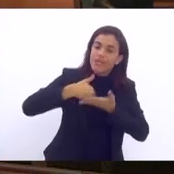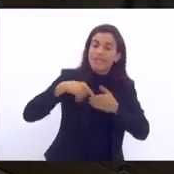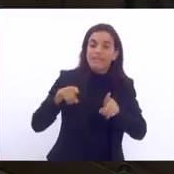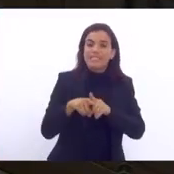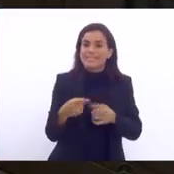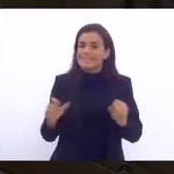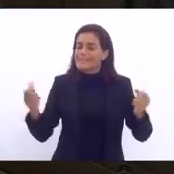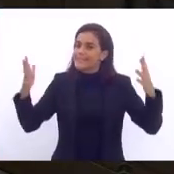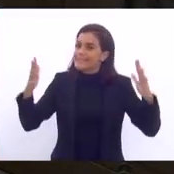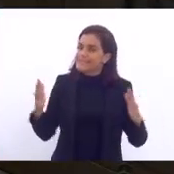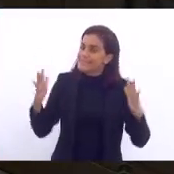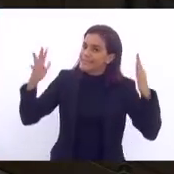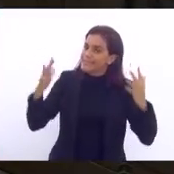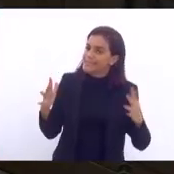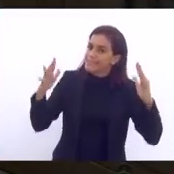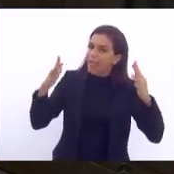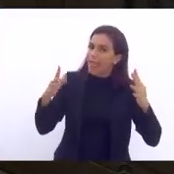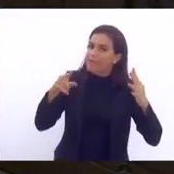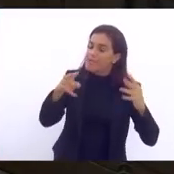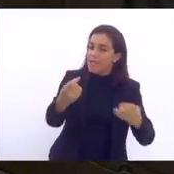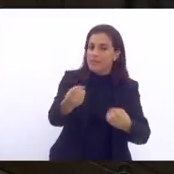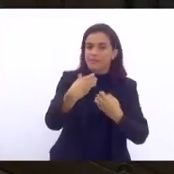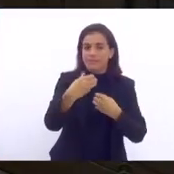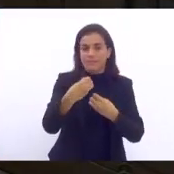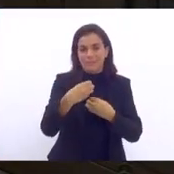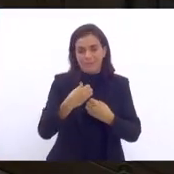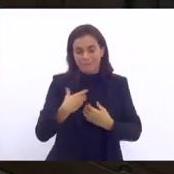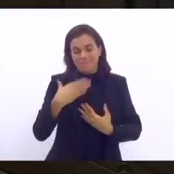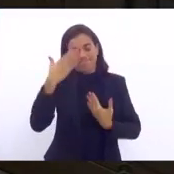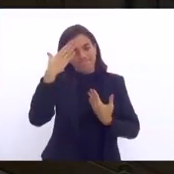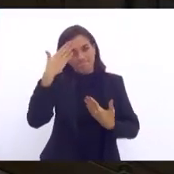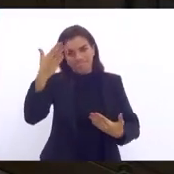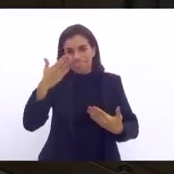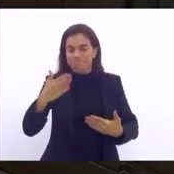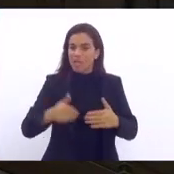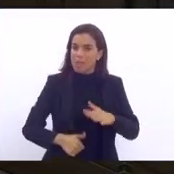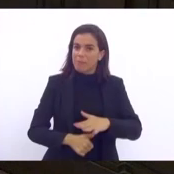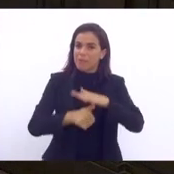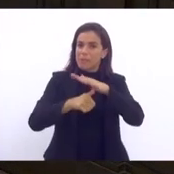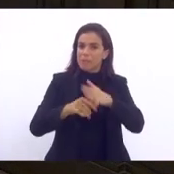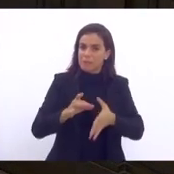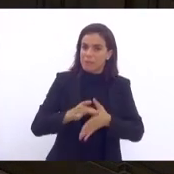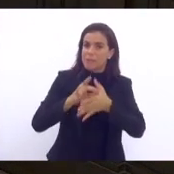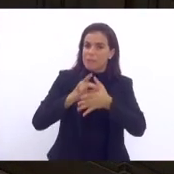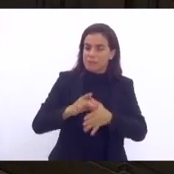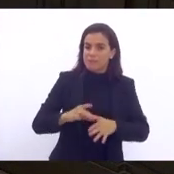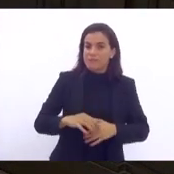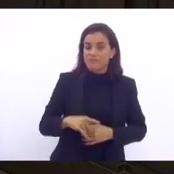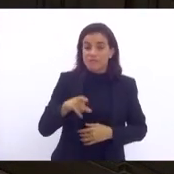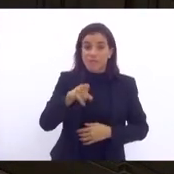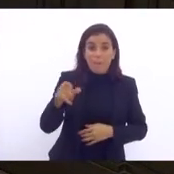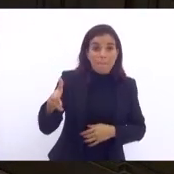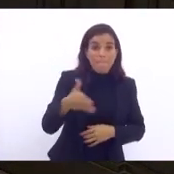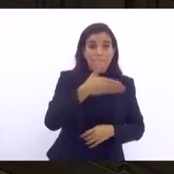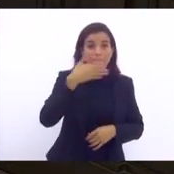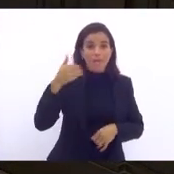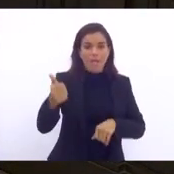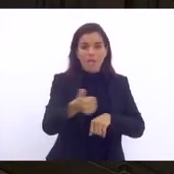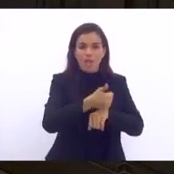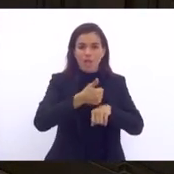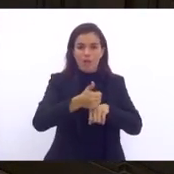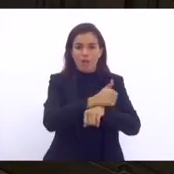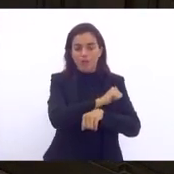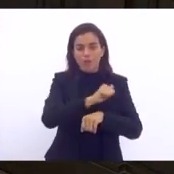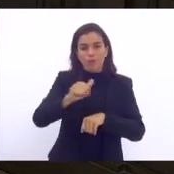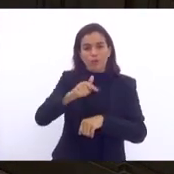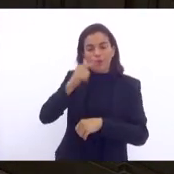você. Parabéns pela maestria na casa. Para mim, você saiu melhor, muito melhor do que eu imaginava. Então, tenho muito